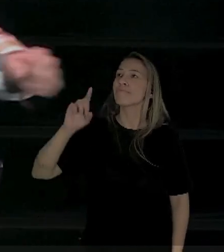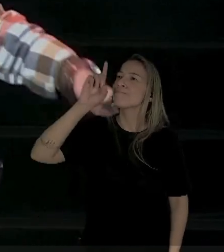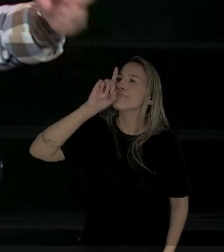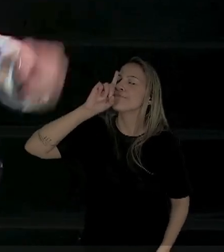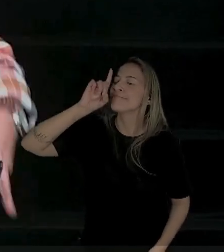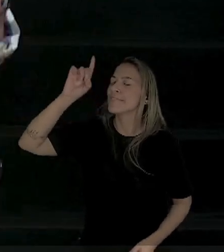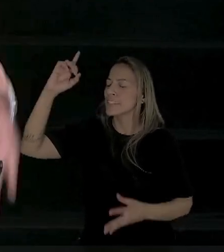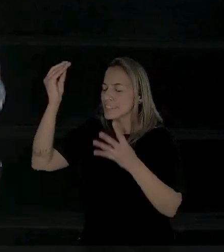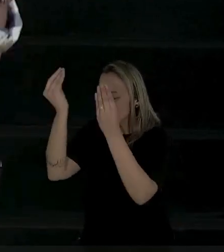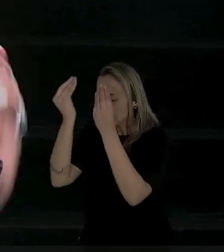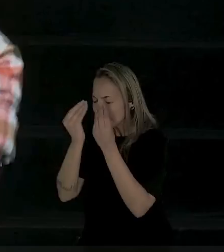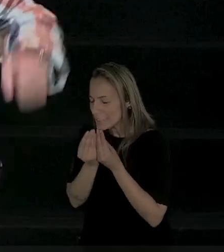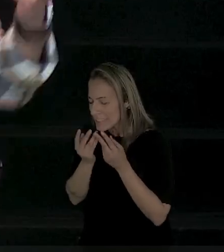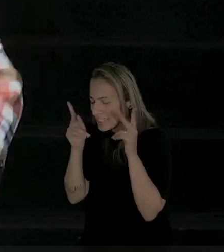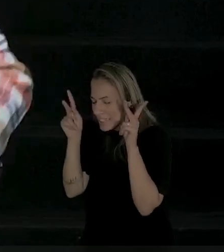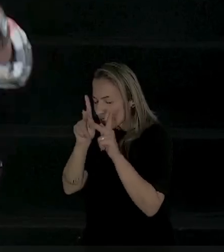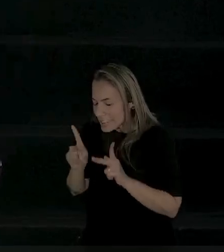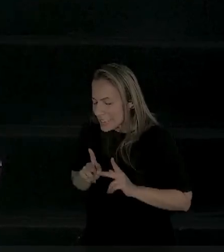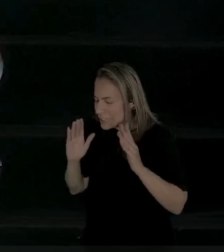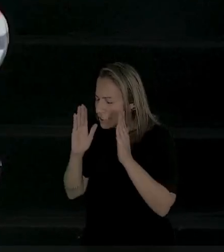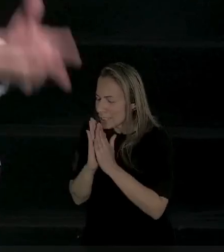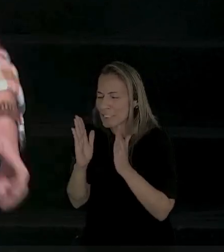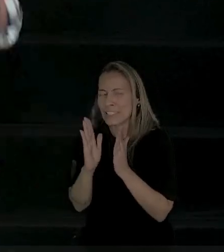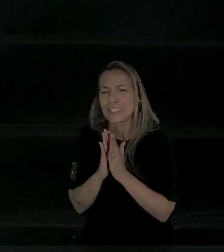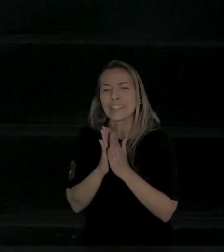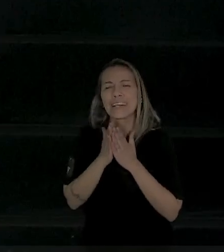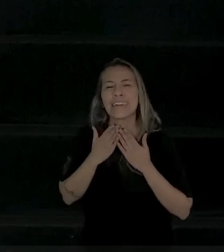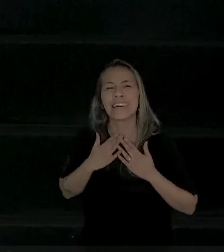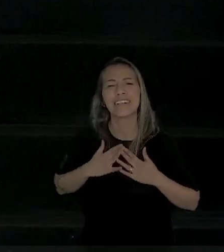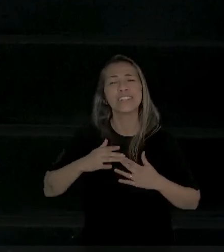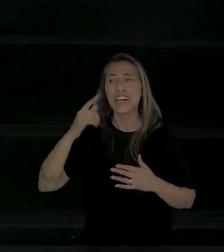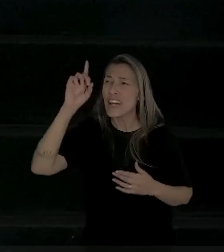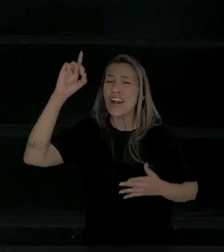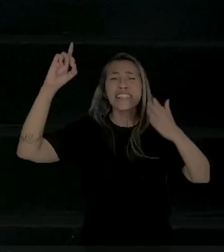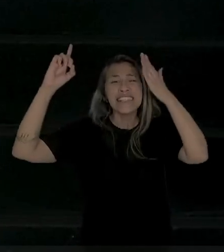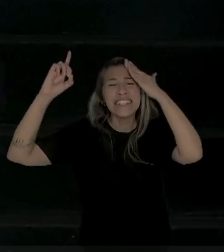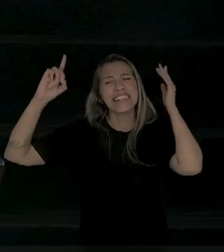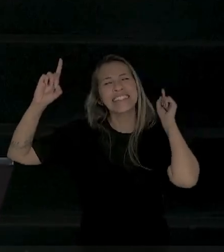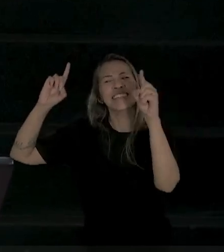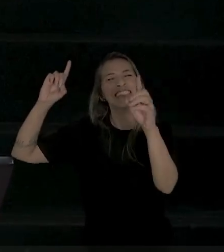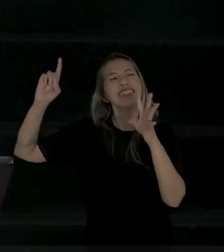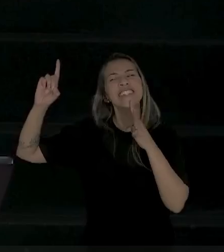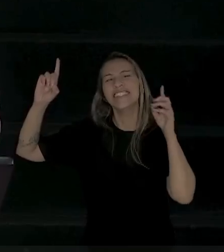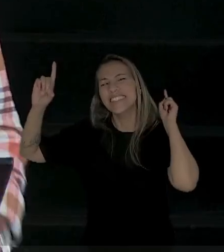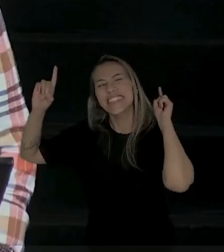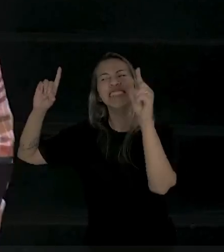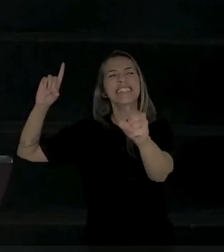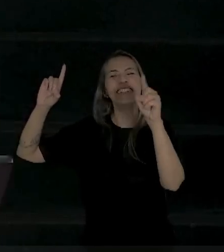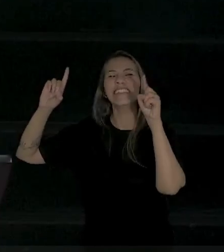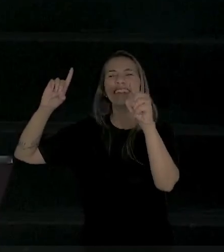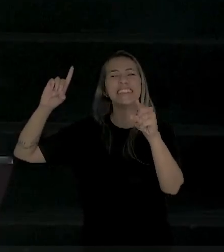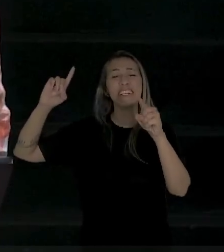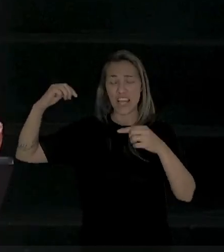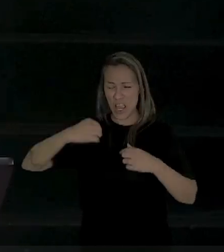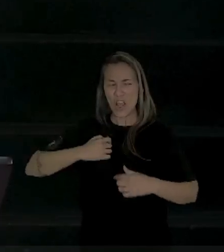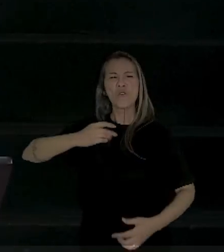sei que o fogo está consumindo teu ânimo. Todo dia que passa é mais cinzas, mais cinzas, mais cinzas. Mas Deus manda eu te dizer agora, como um